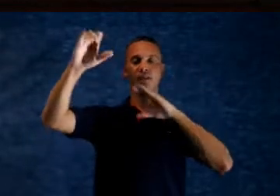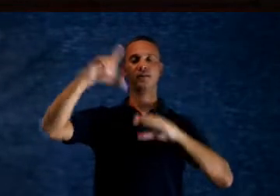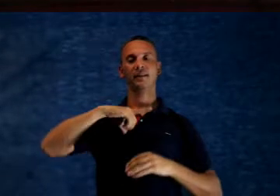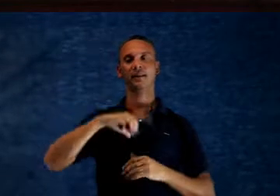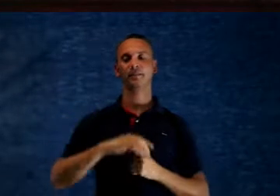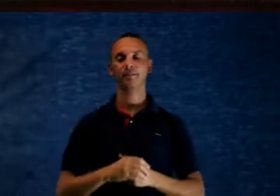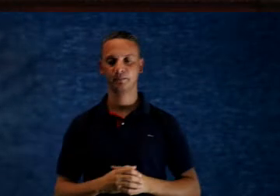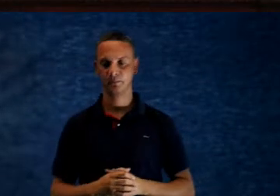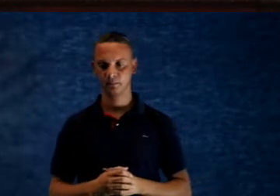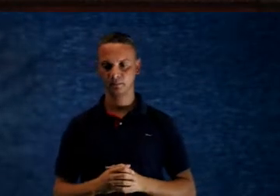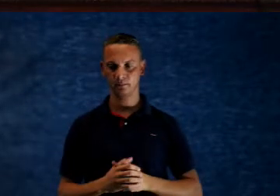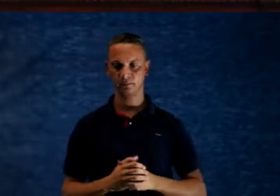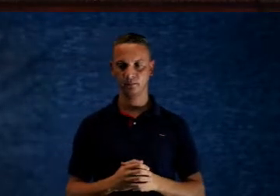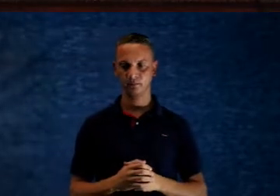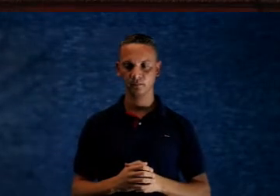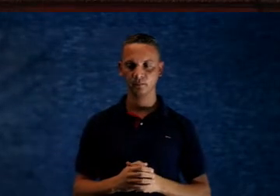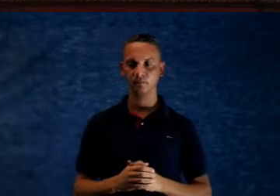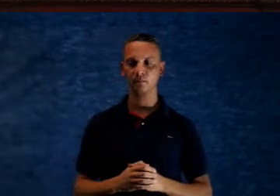Guimarães.